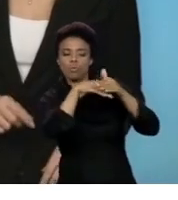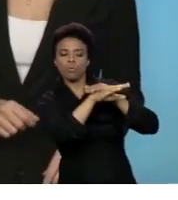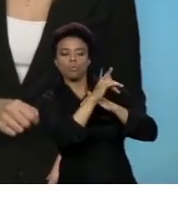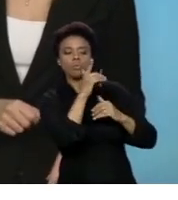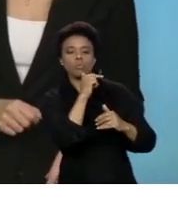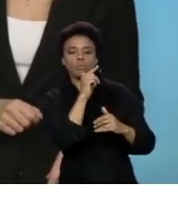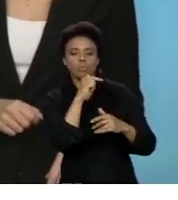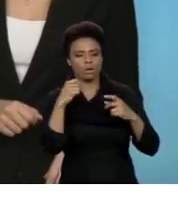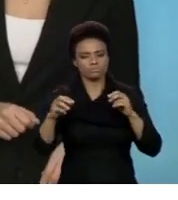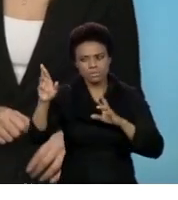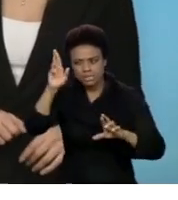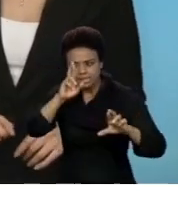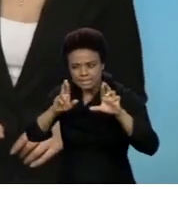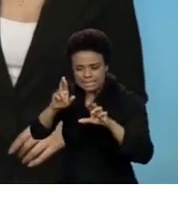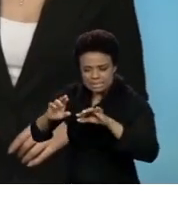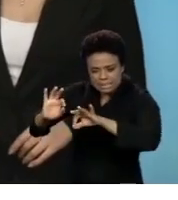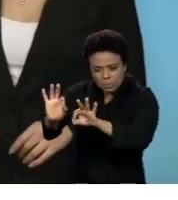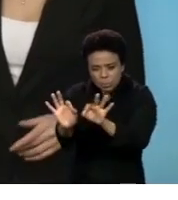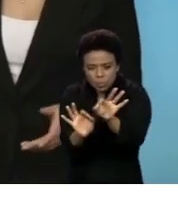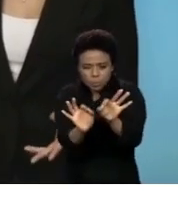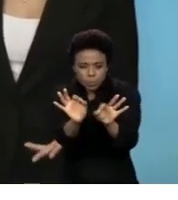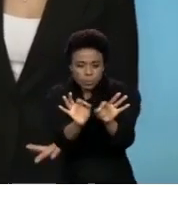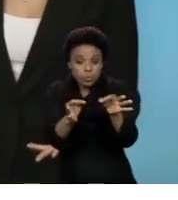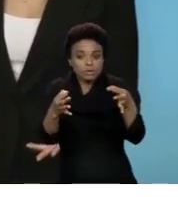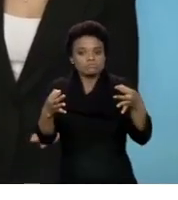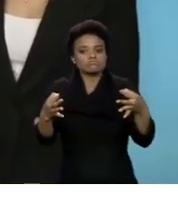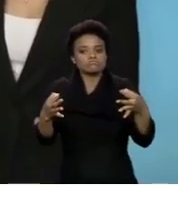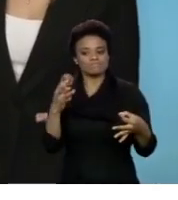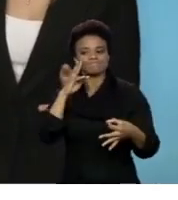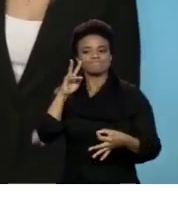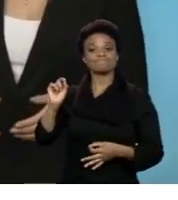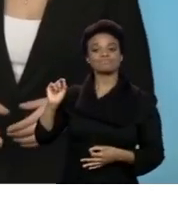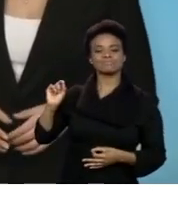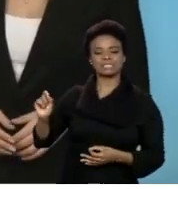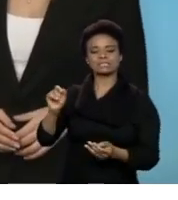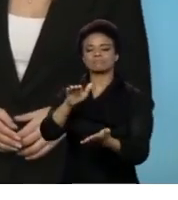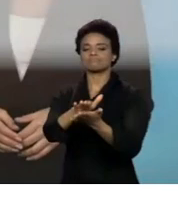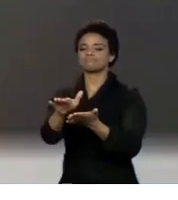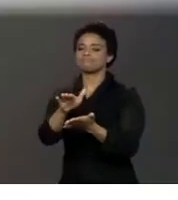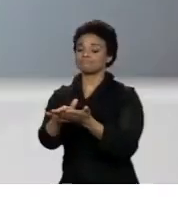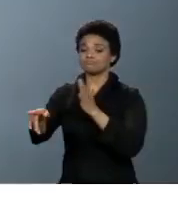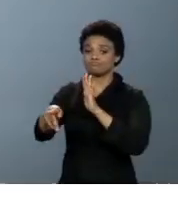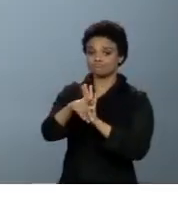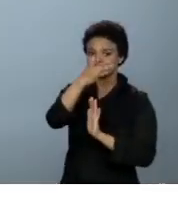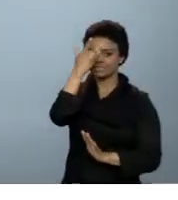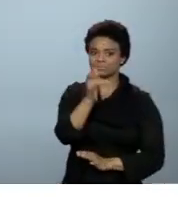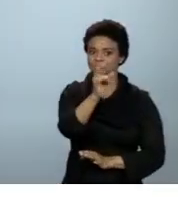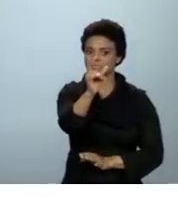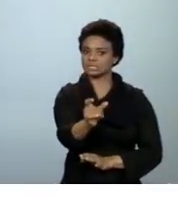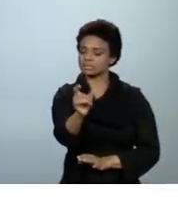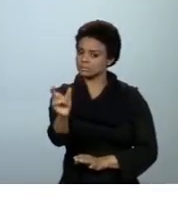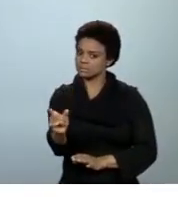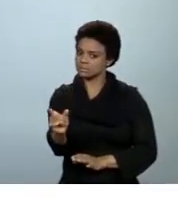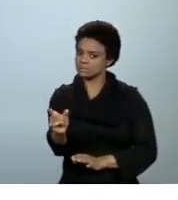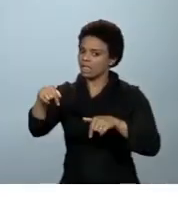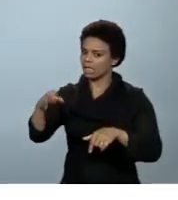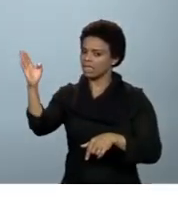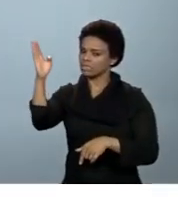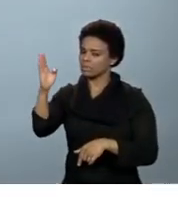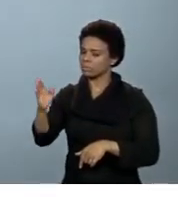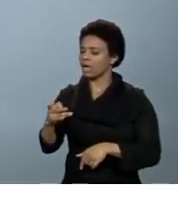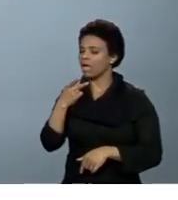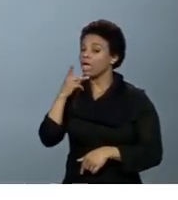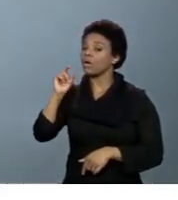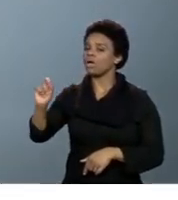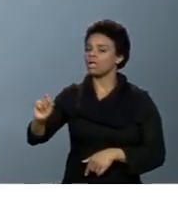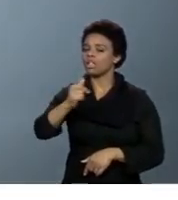e bem projetada, levando em consideração, por exemplo, o consumo médio por pessoa. No Brasil, foi adotado um consumo padrão